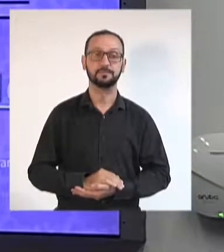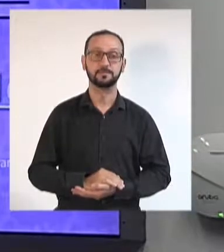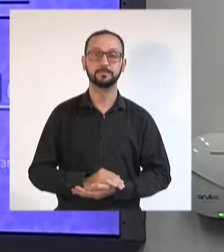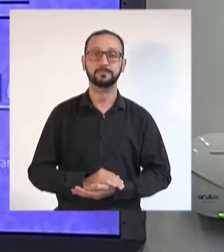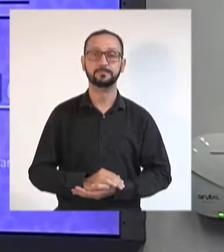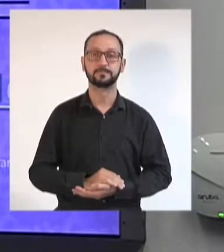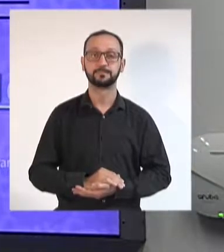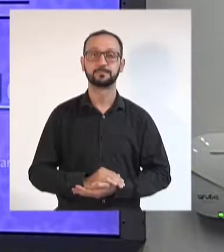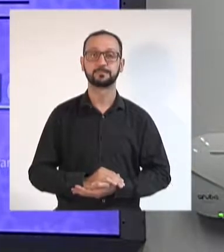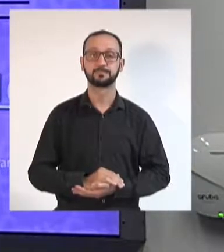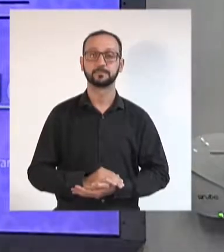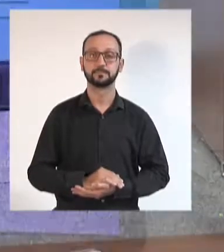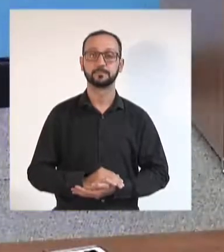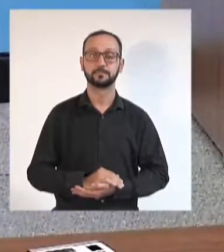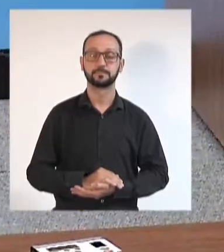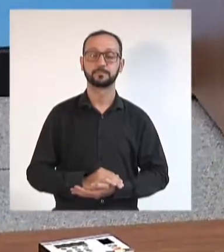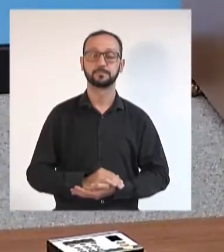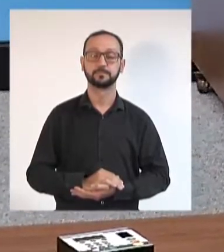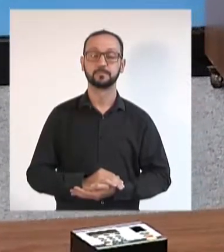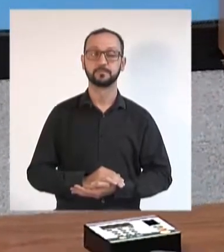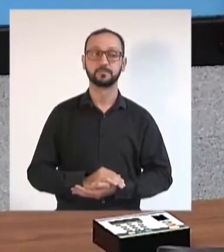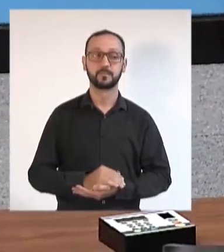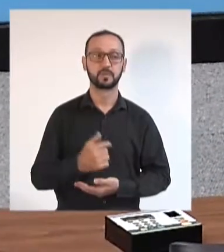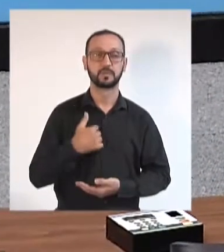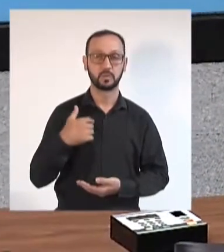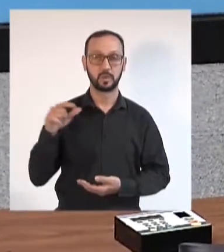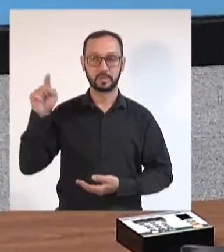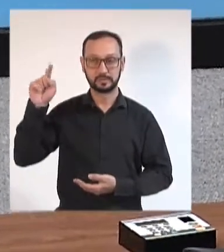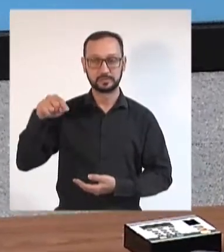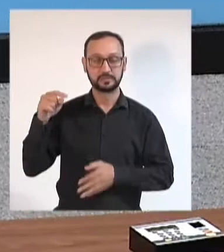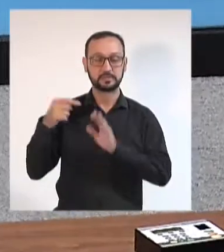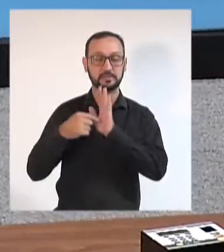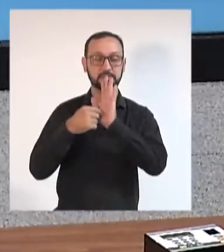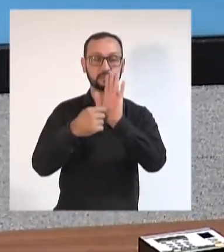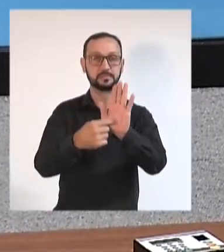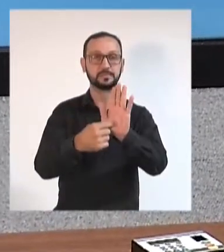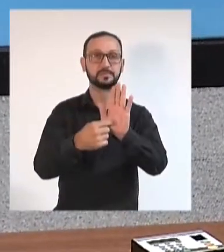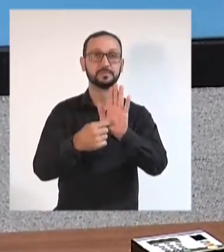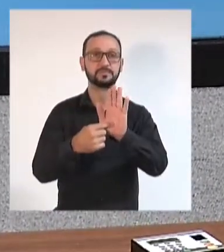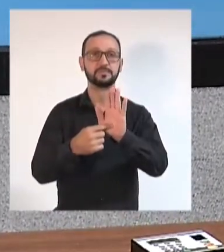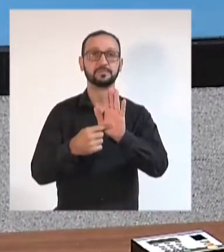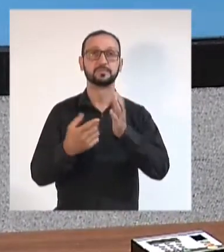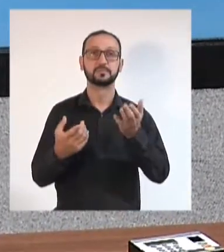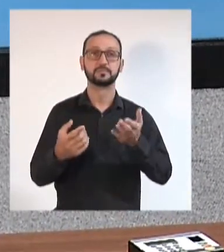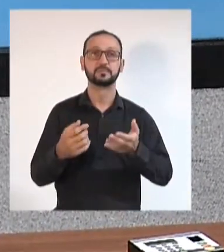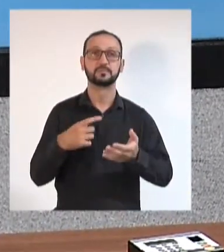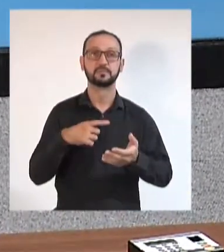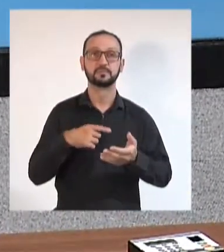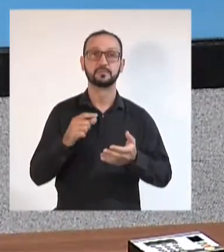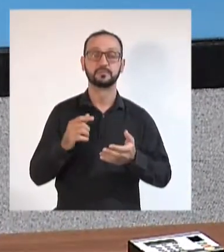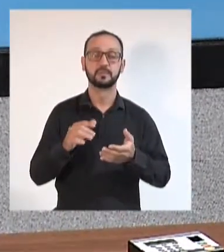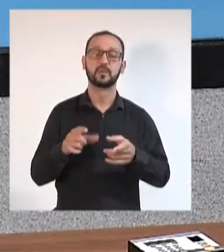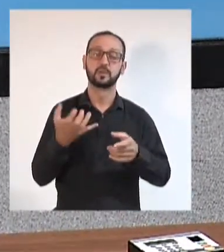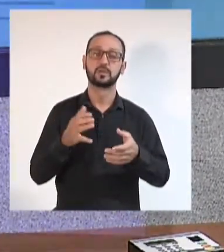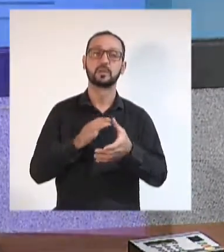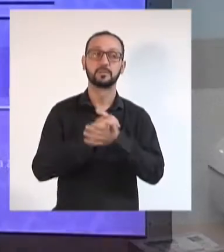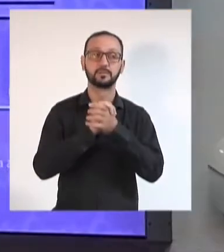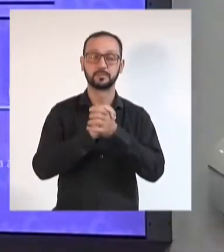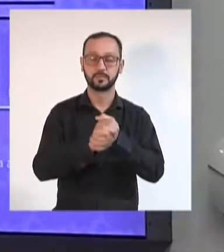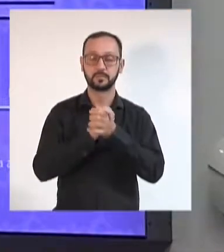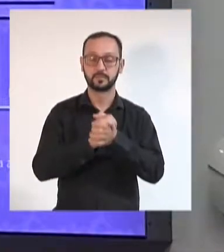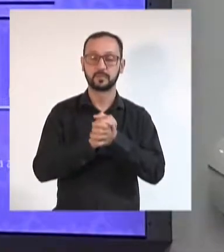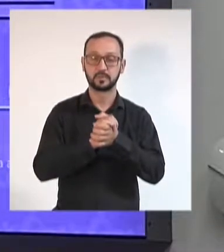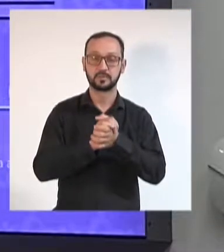E aqui eu coloquei, e eu realmente faço jus aí, meus parabéns ao